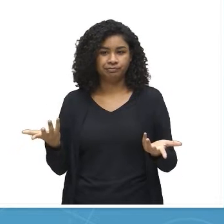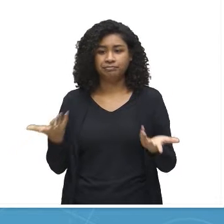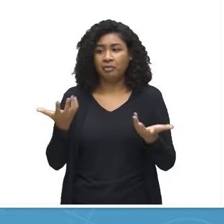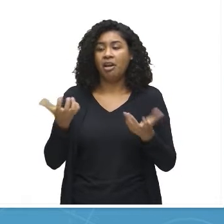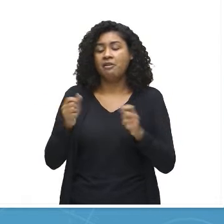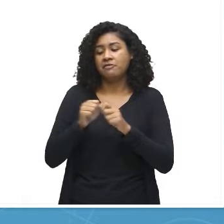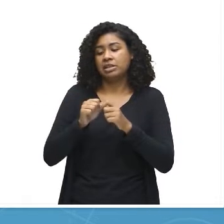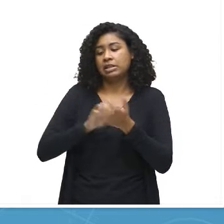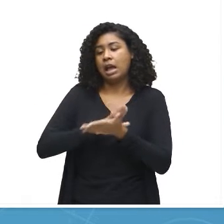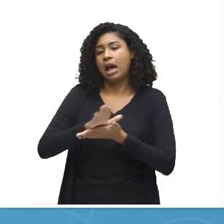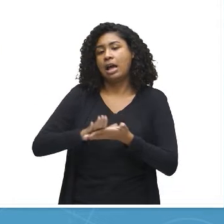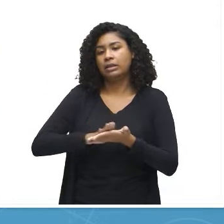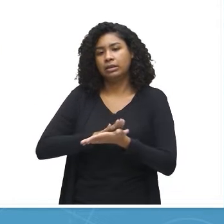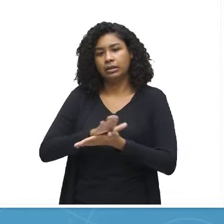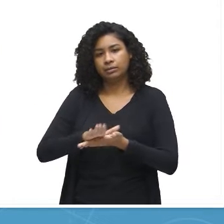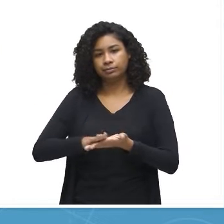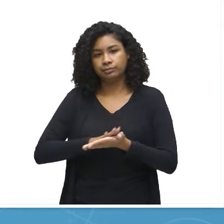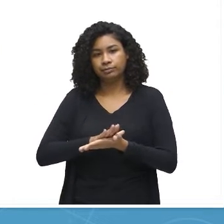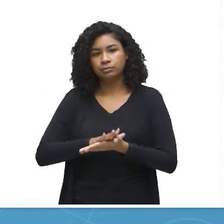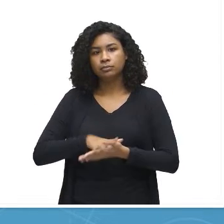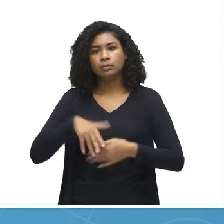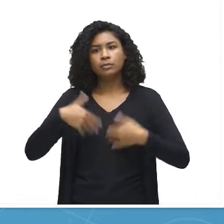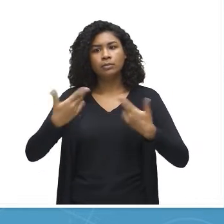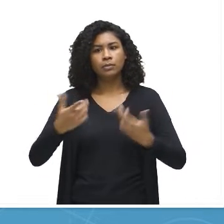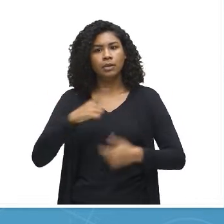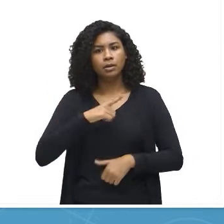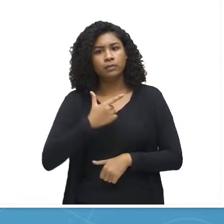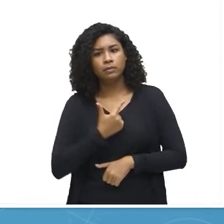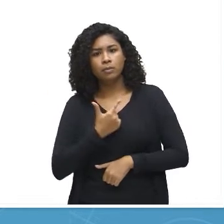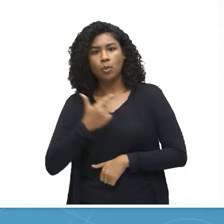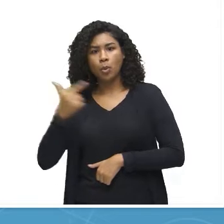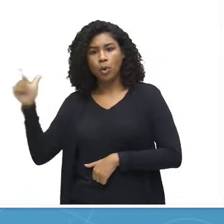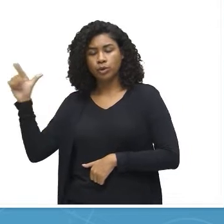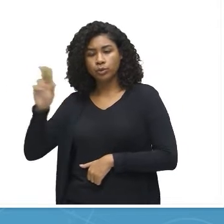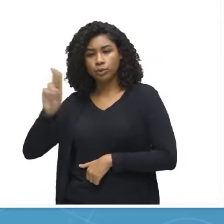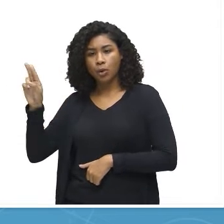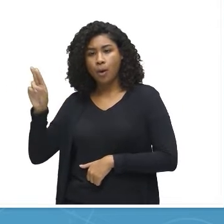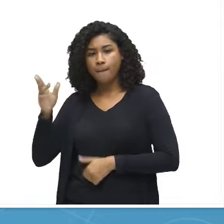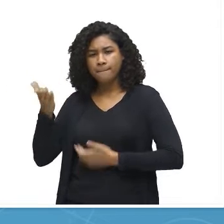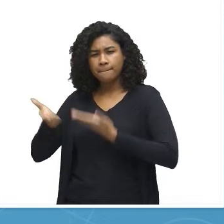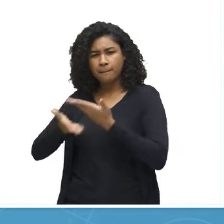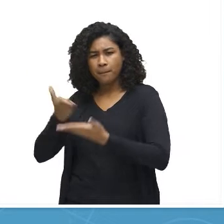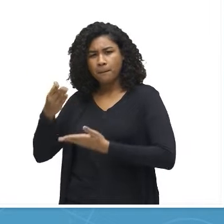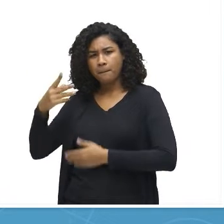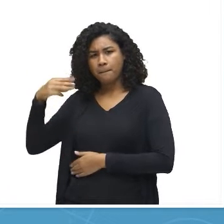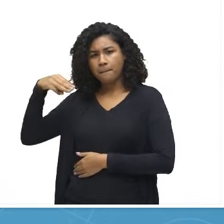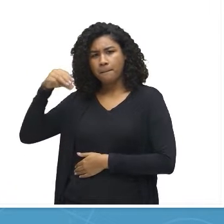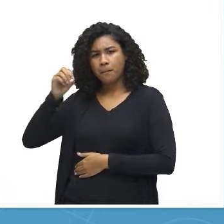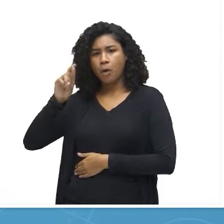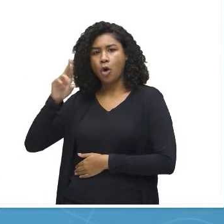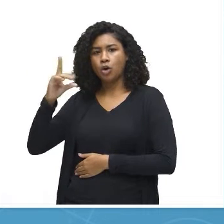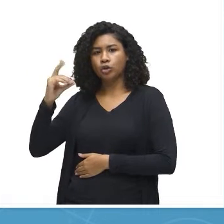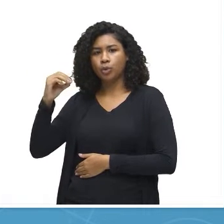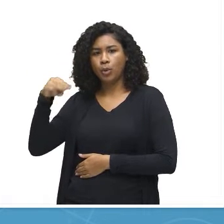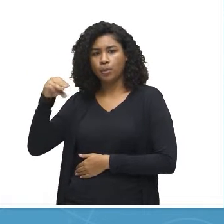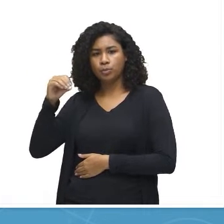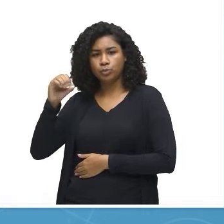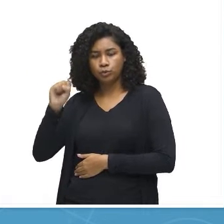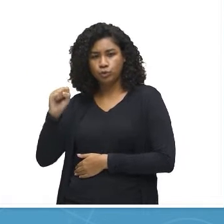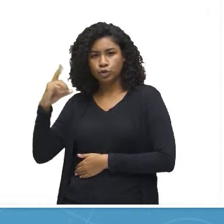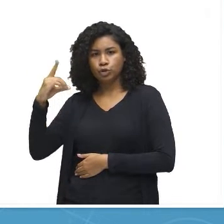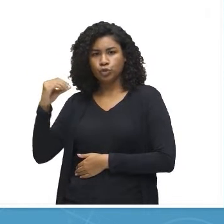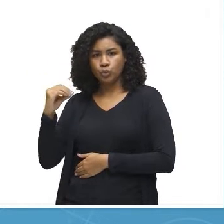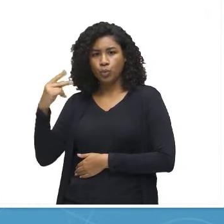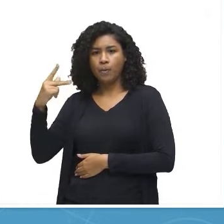nada, a gente vai ver os mordomos do paço ganhando importância. Né, os mordomos que era quem